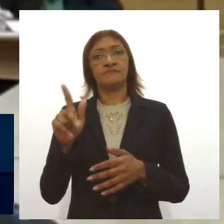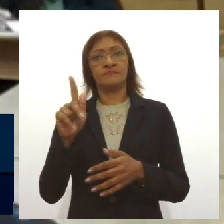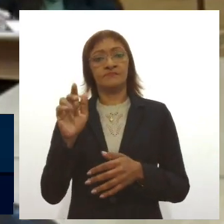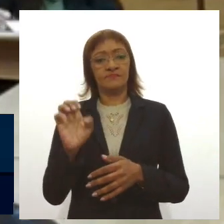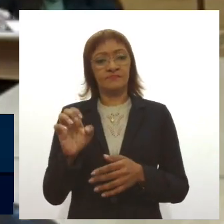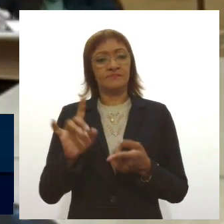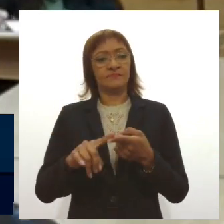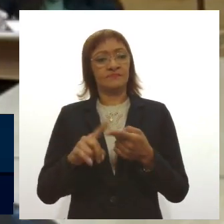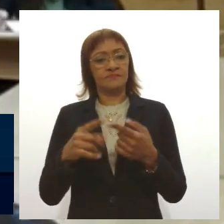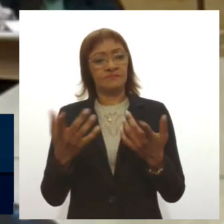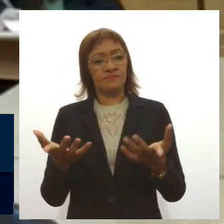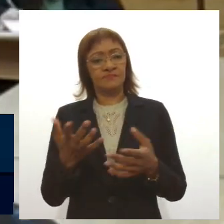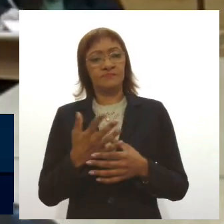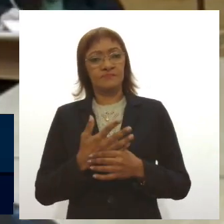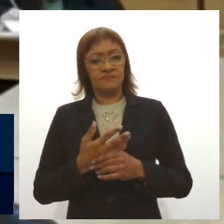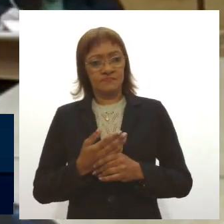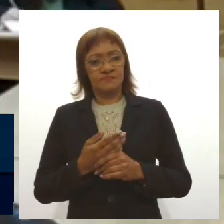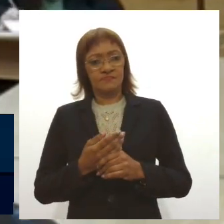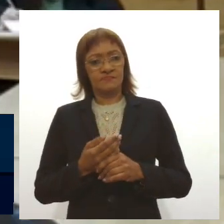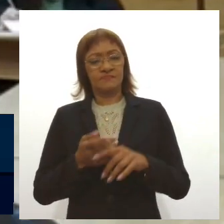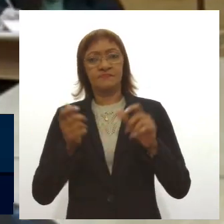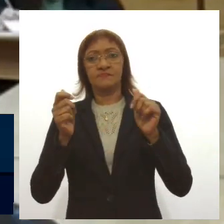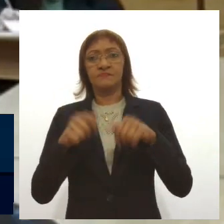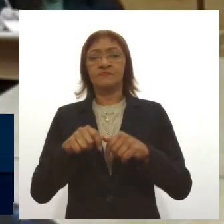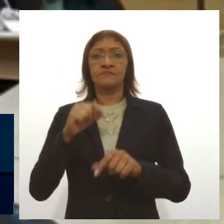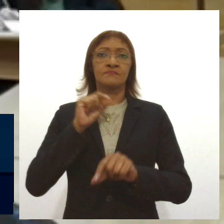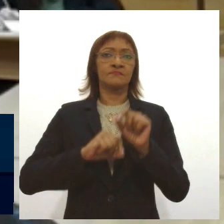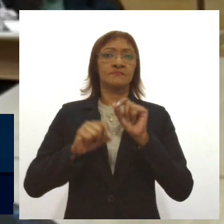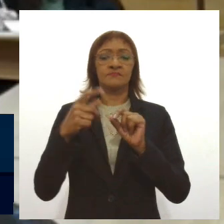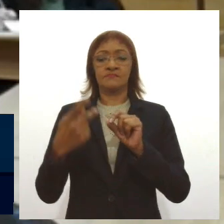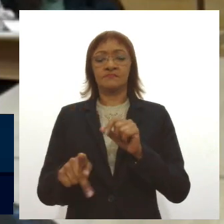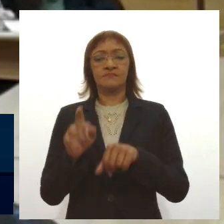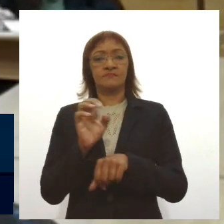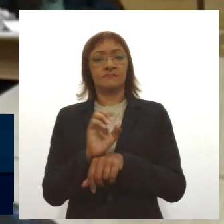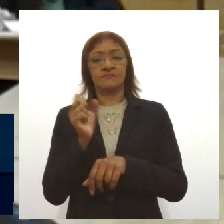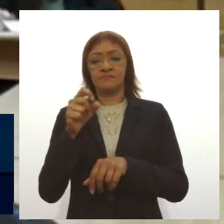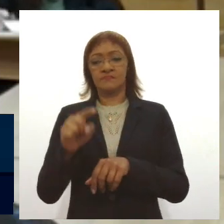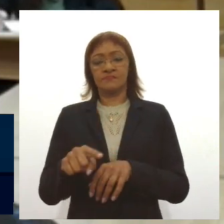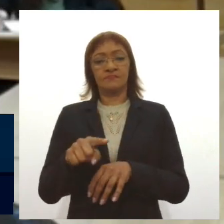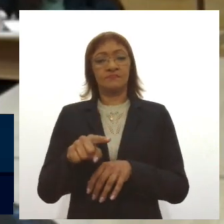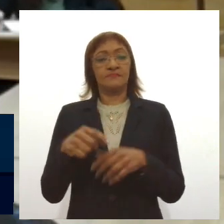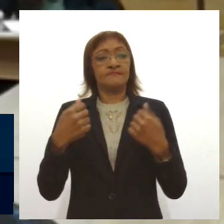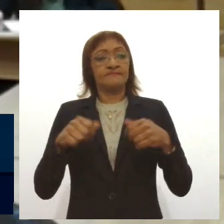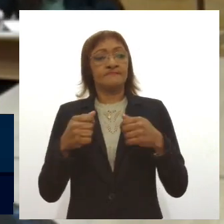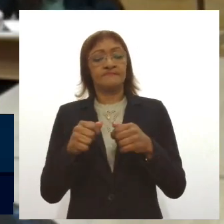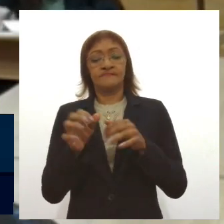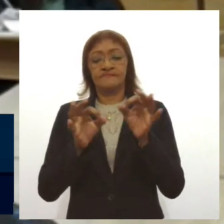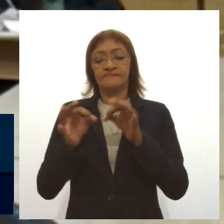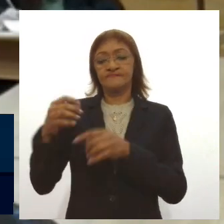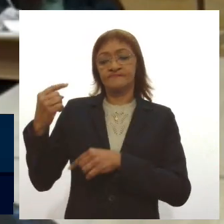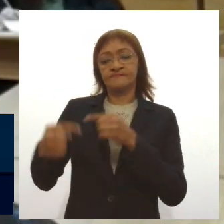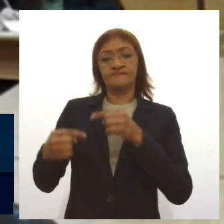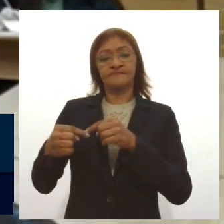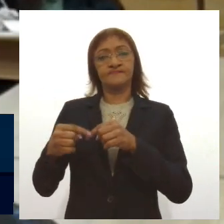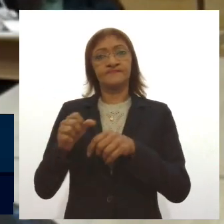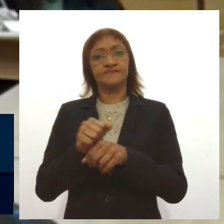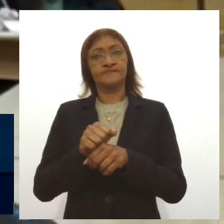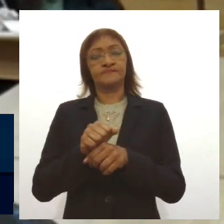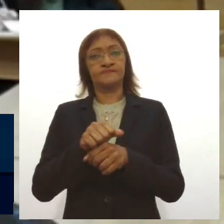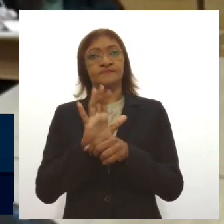PGE, para já discutir as adequações que o estado de Sergipe tem que fazer na sua política de